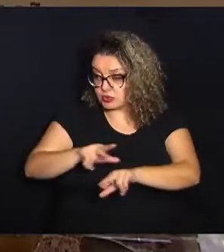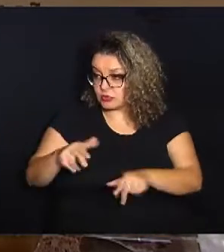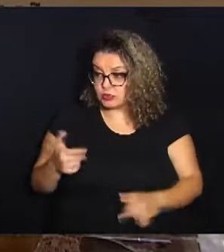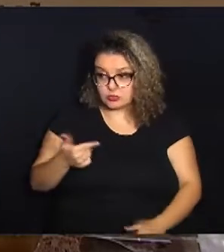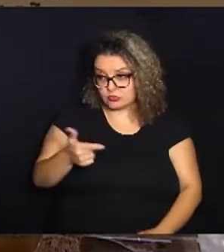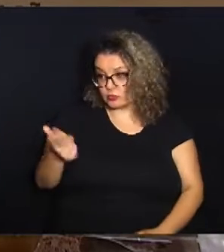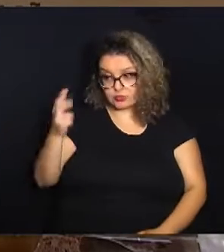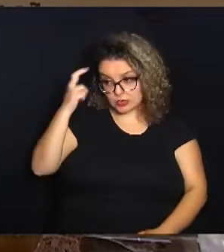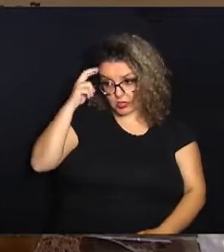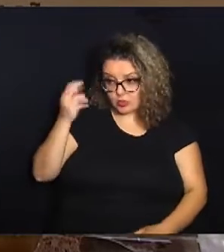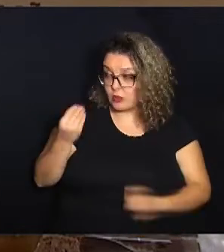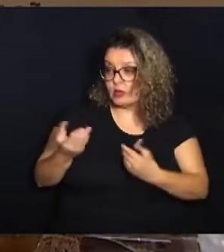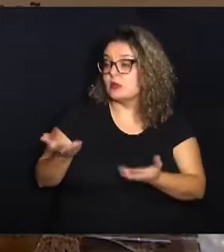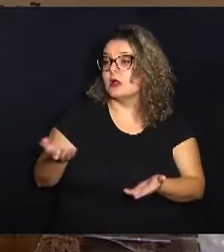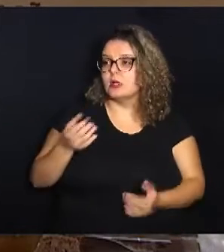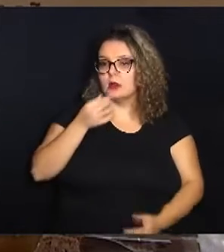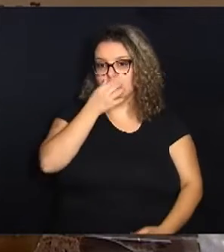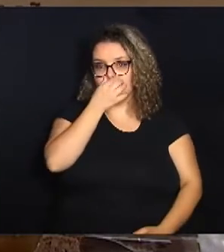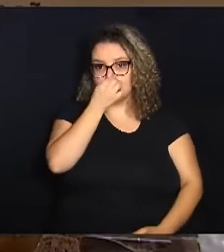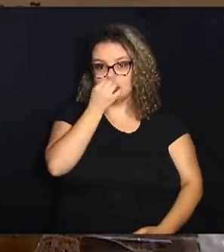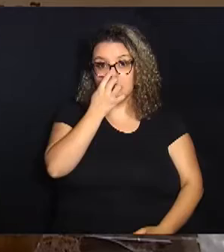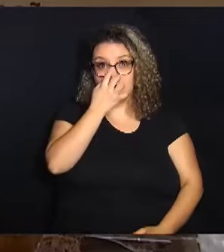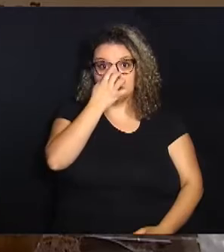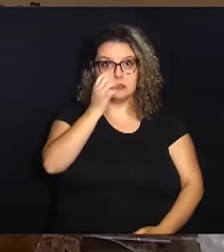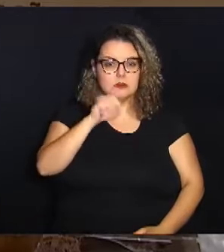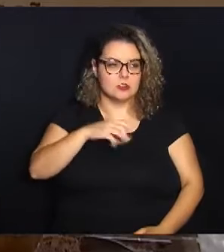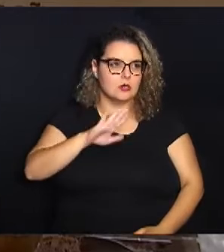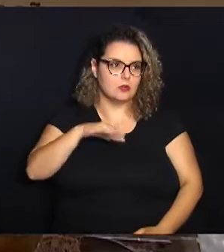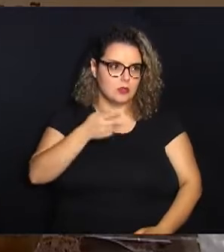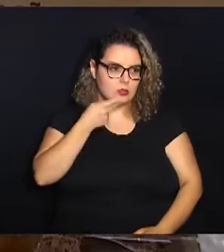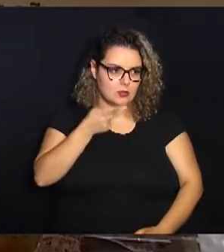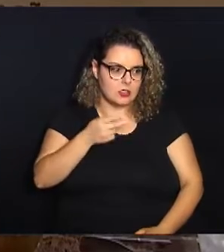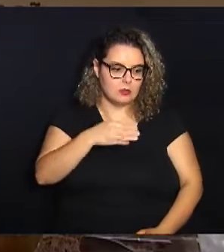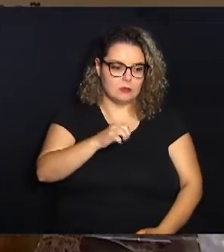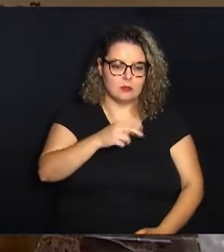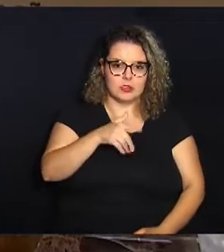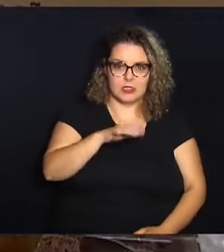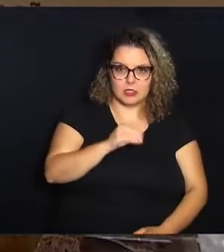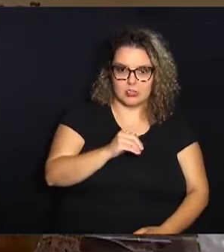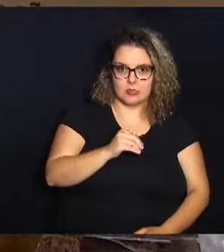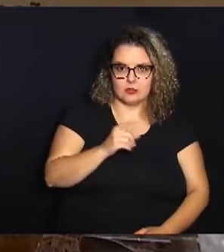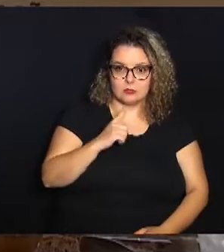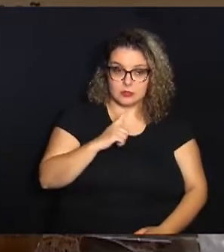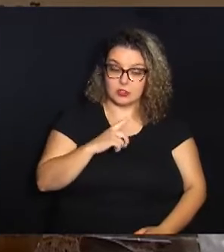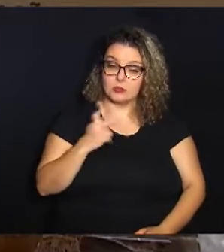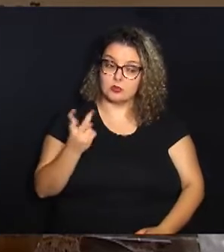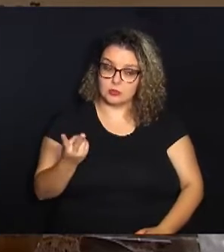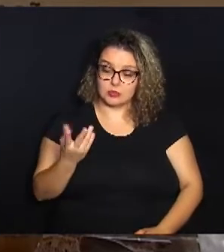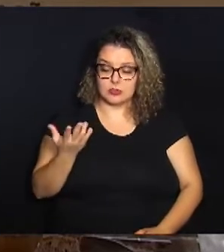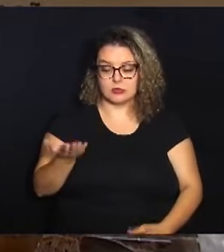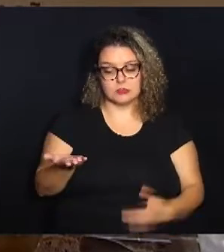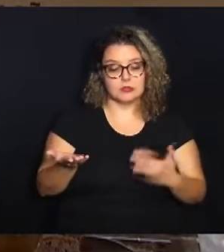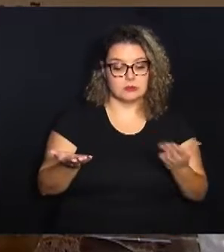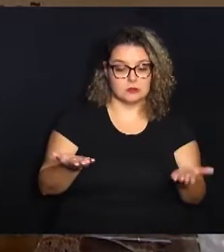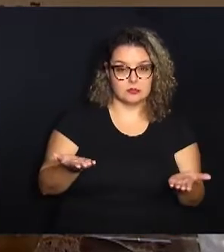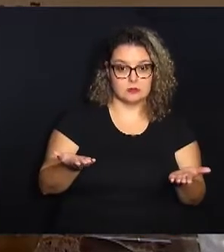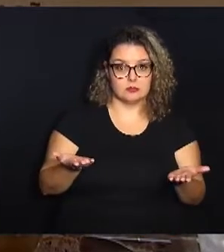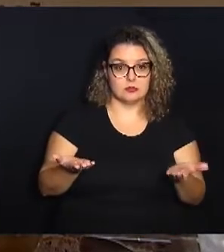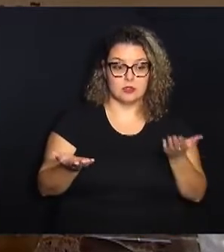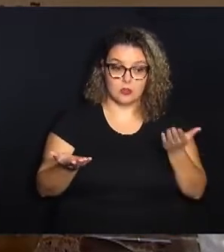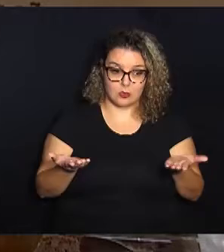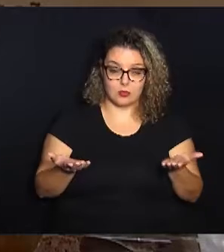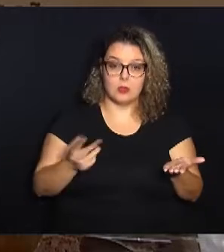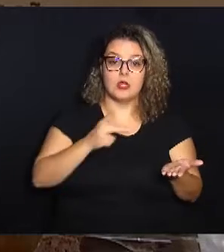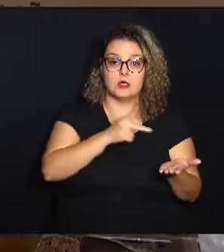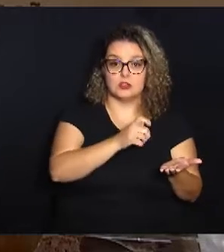essa cultura? Como que é isso? Sim, quando a gente fala em mercado, eu diria que tem dois mercados interessantes. Um é o mercado de